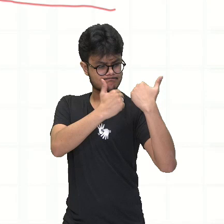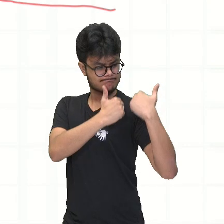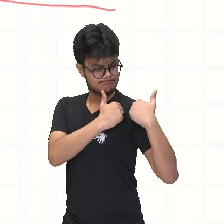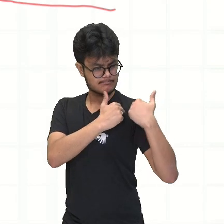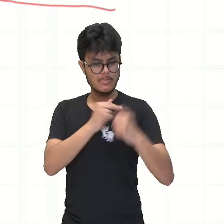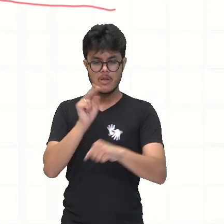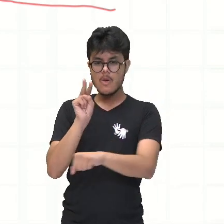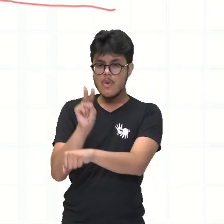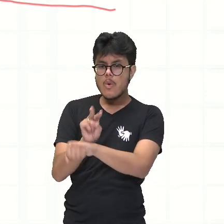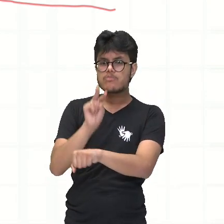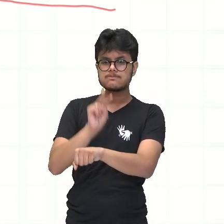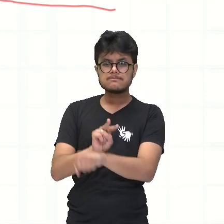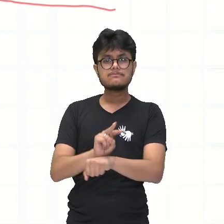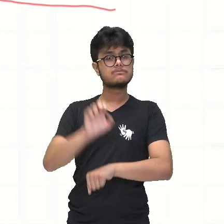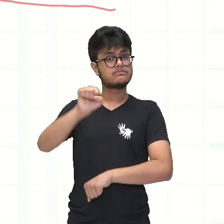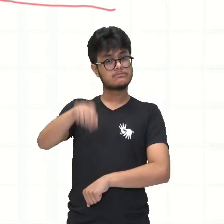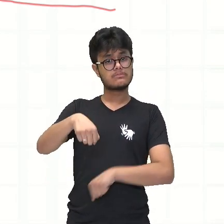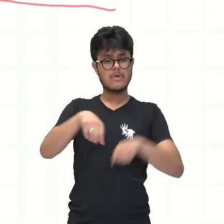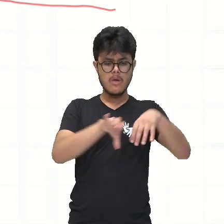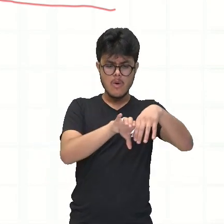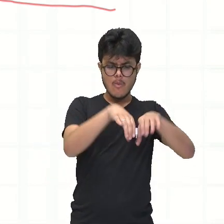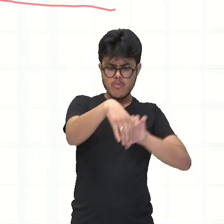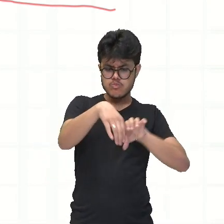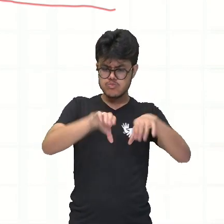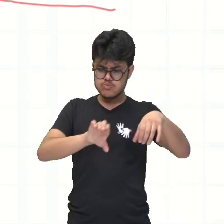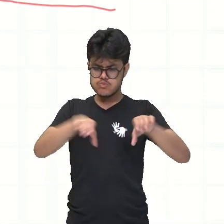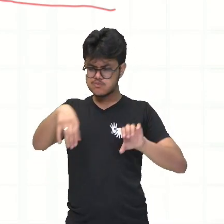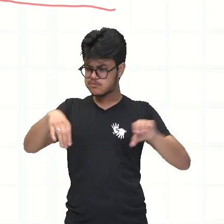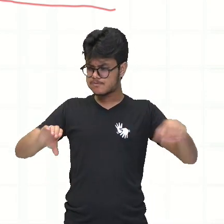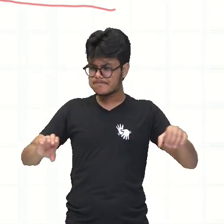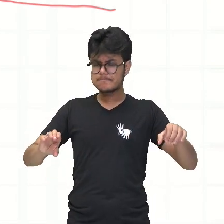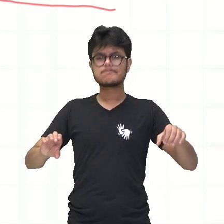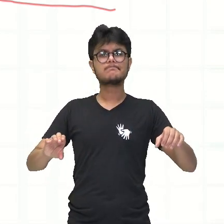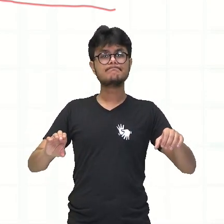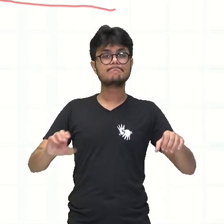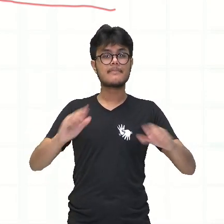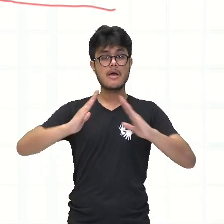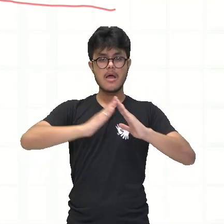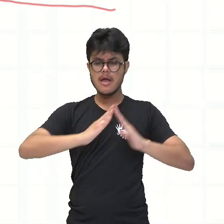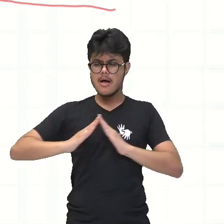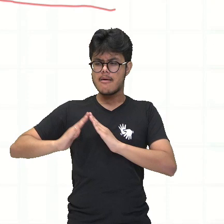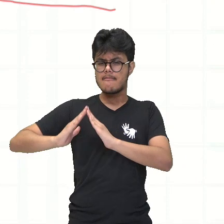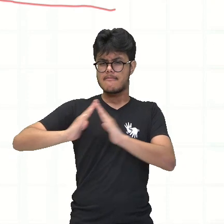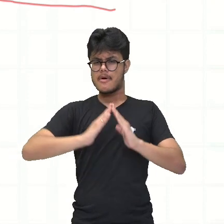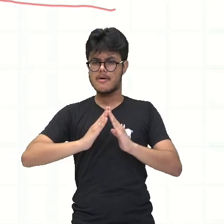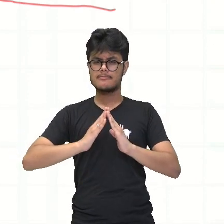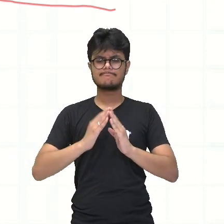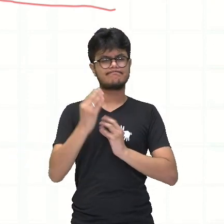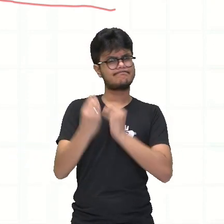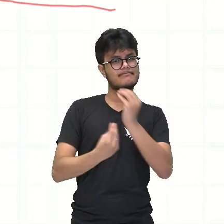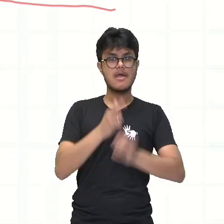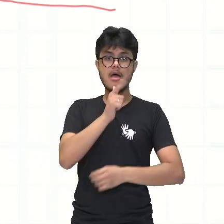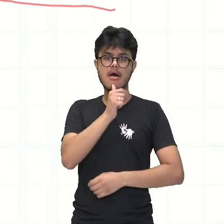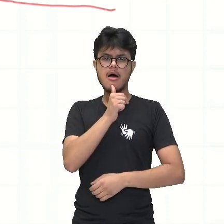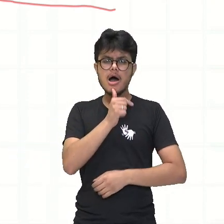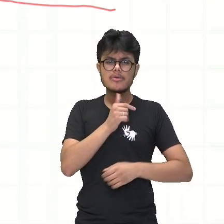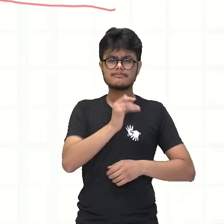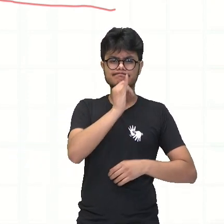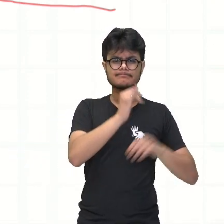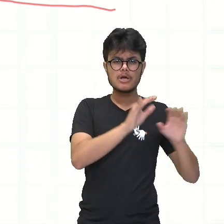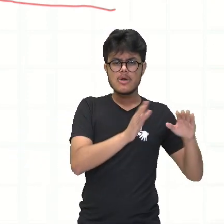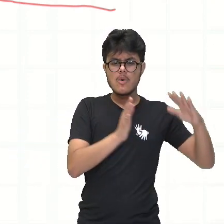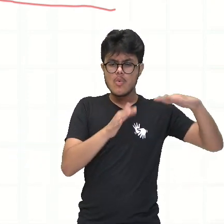de tubulação, das estações de bombeamento, para que, então, essa água chegue